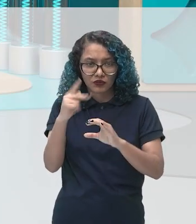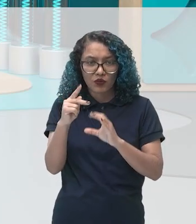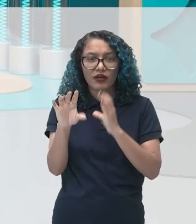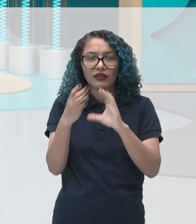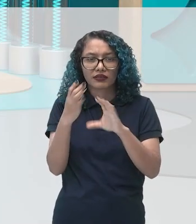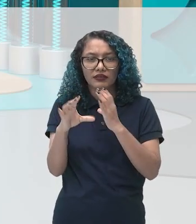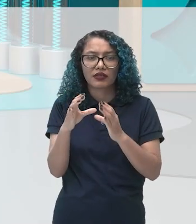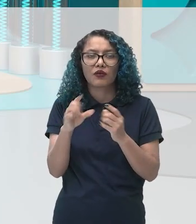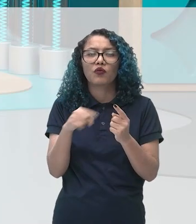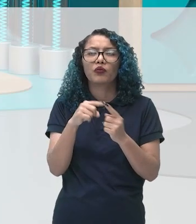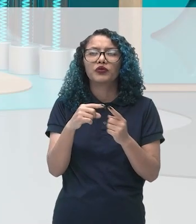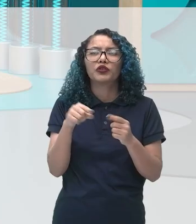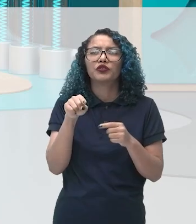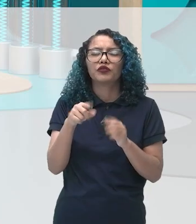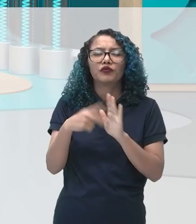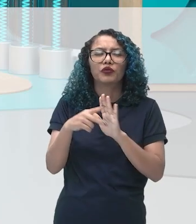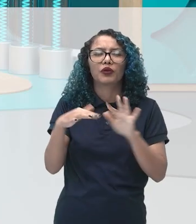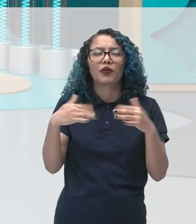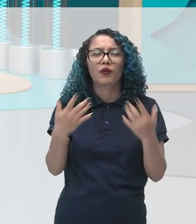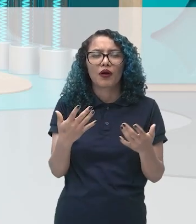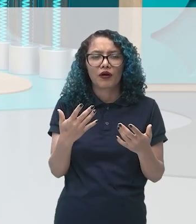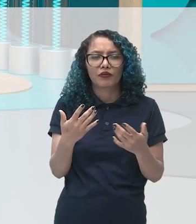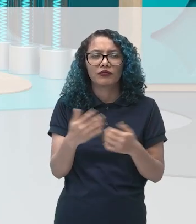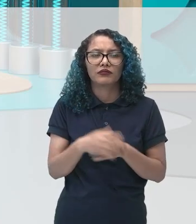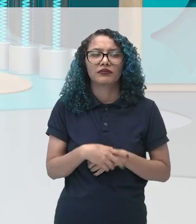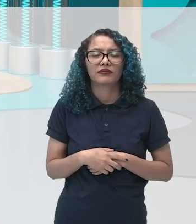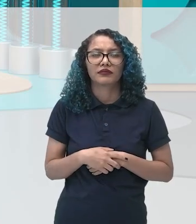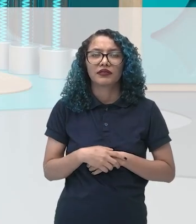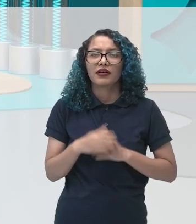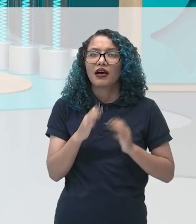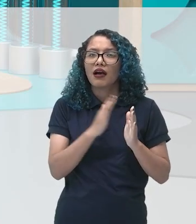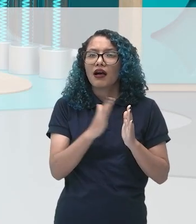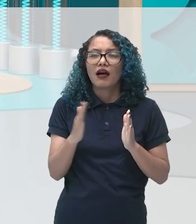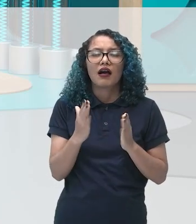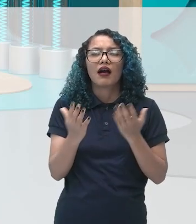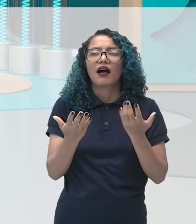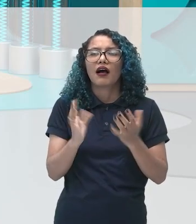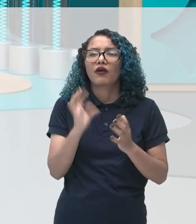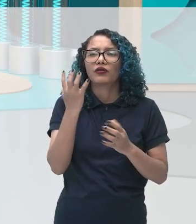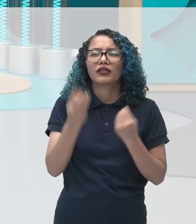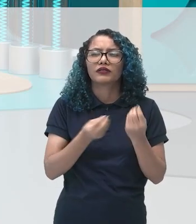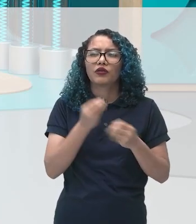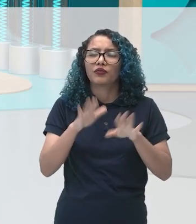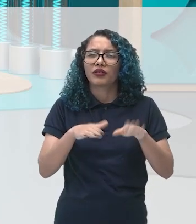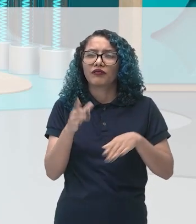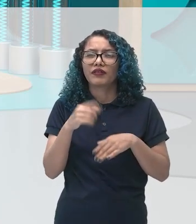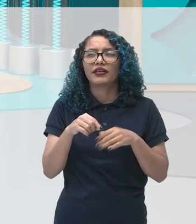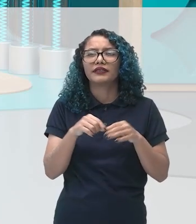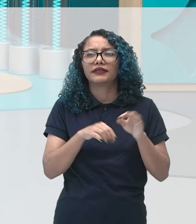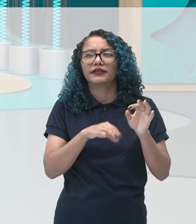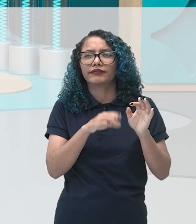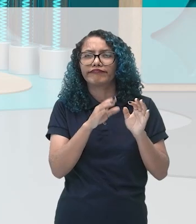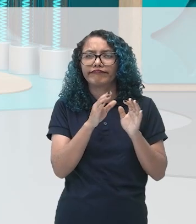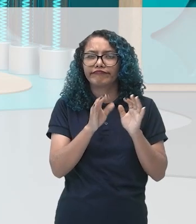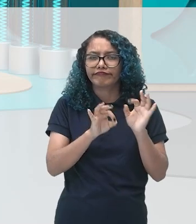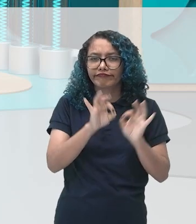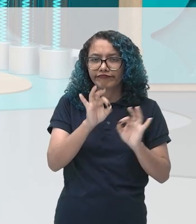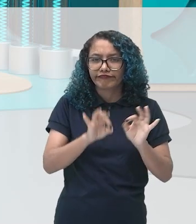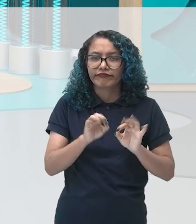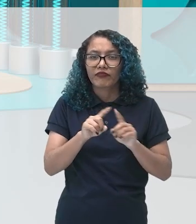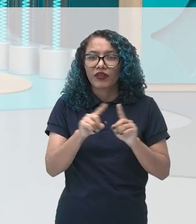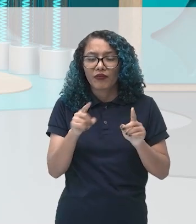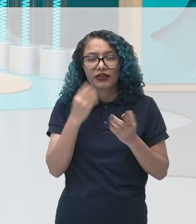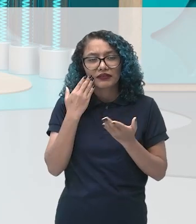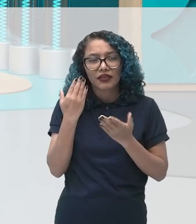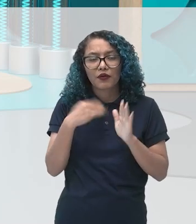vocês vão ver essas perguntas aparecendo. Às vezes, elas vão estar ali divididas e tal, mas esse roteiro aqui